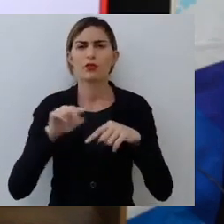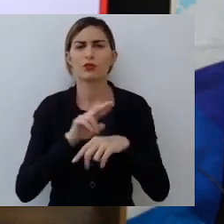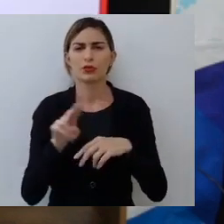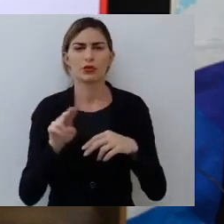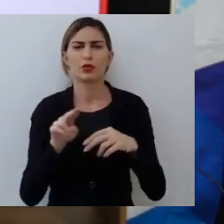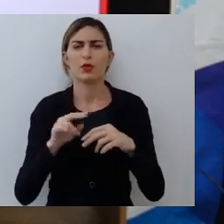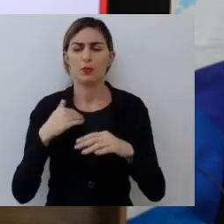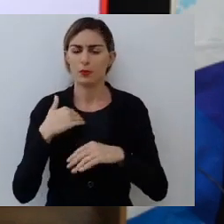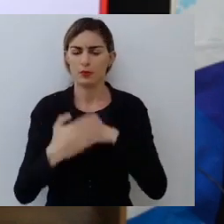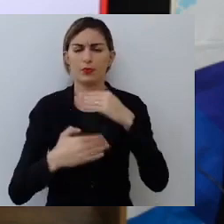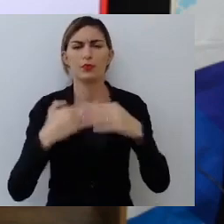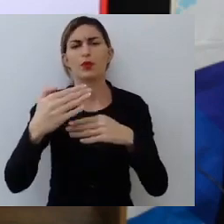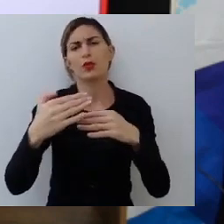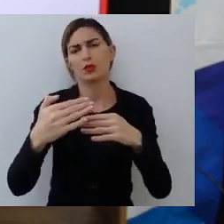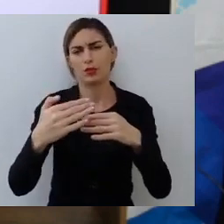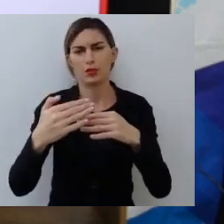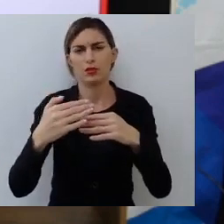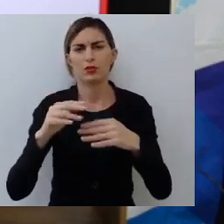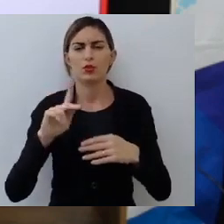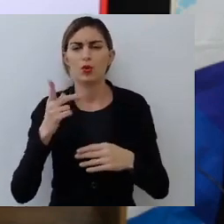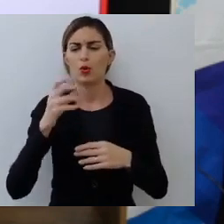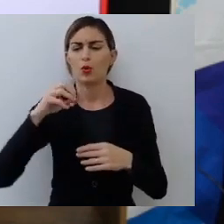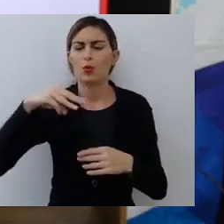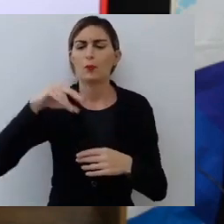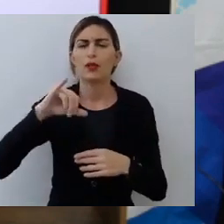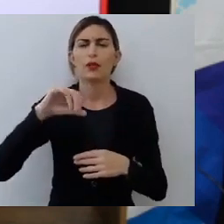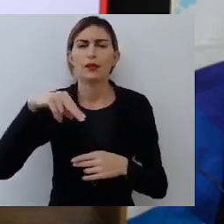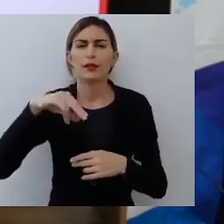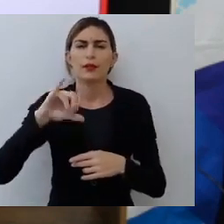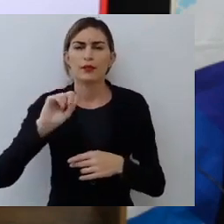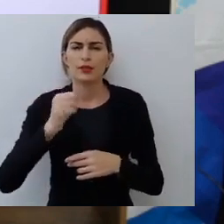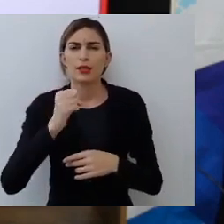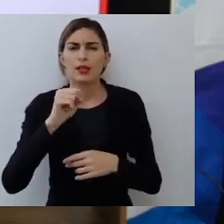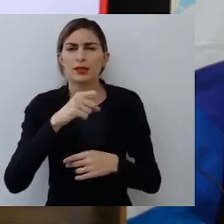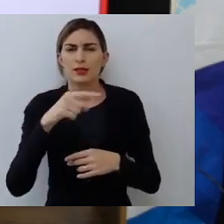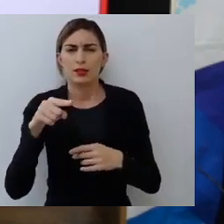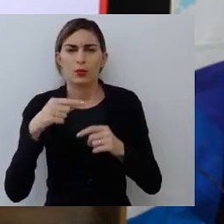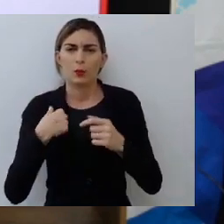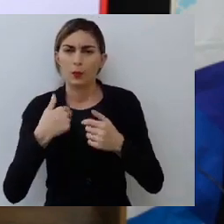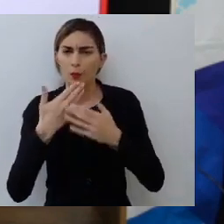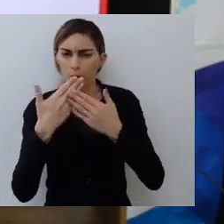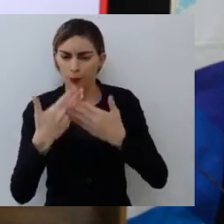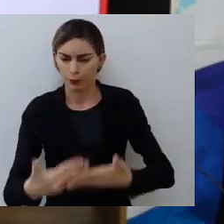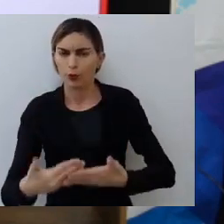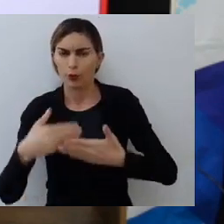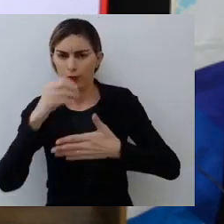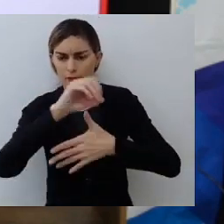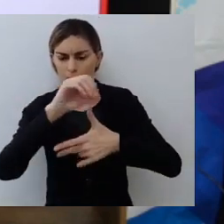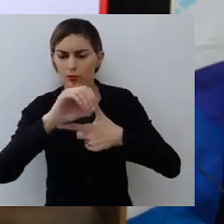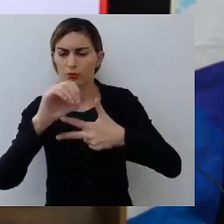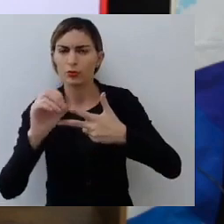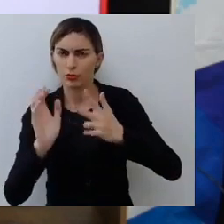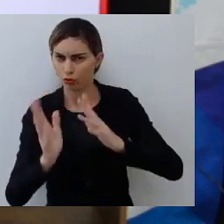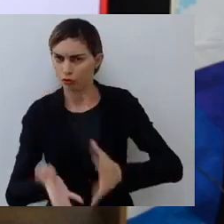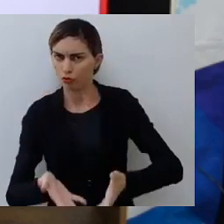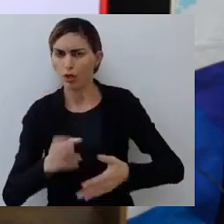chamá-la de processo de hominização. Prova do Enem já cai esse termo, na prova do SSA já cai esse termo, e